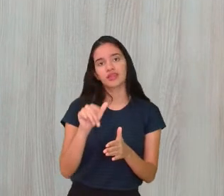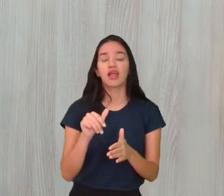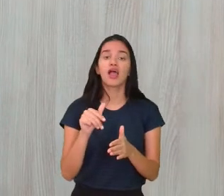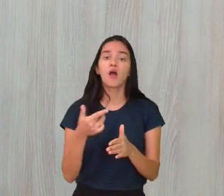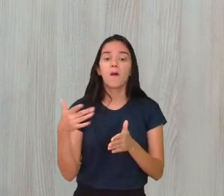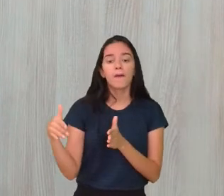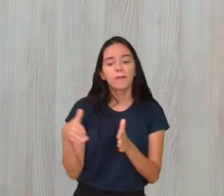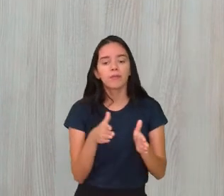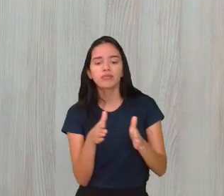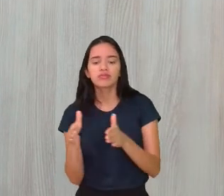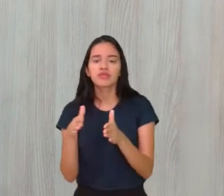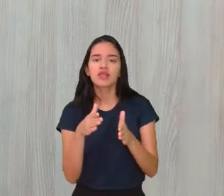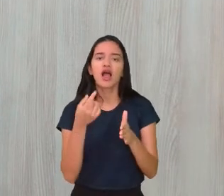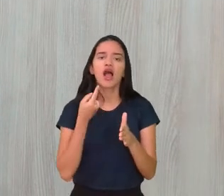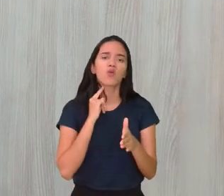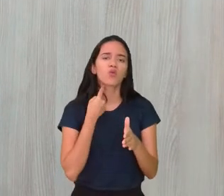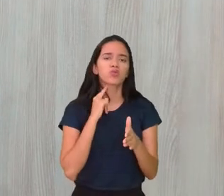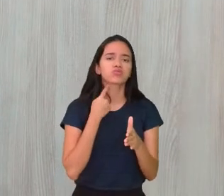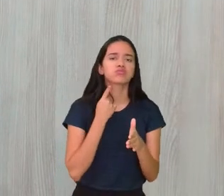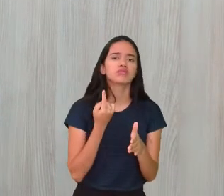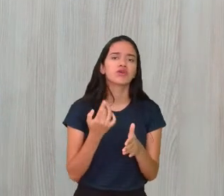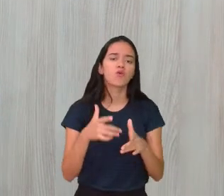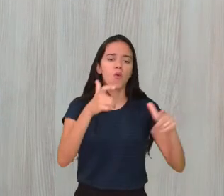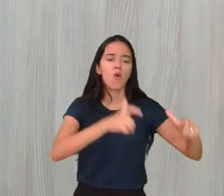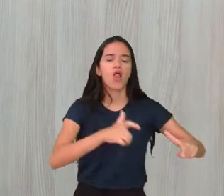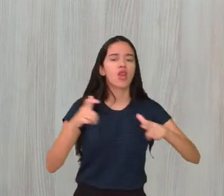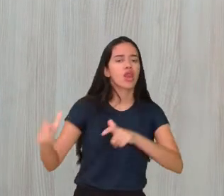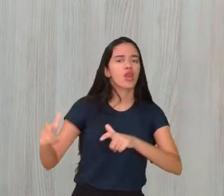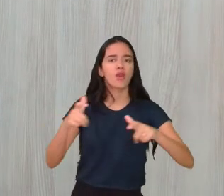onde ele passa, em algumas regiões, há